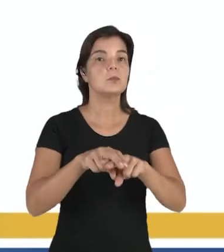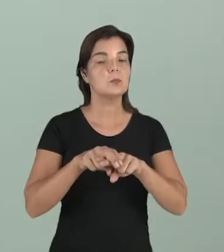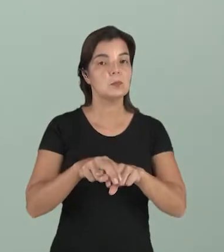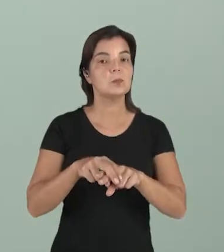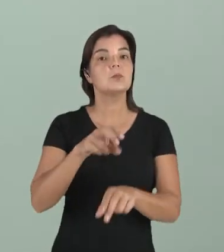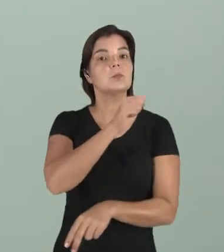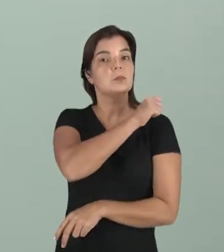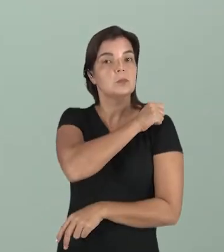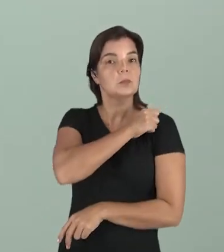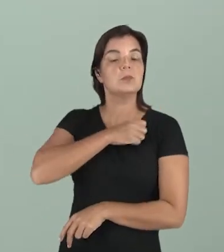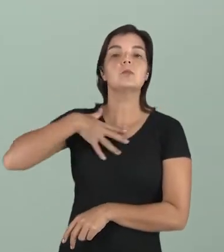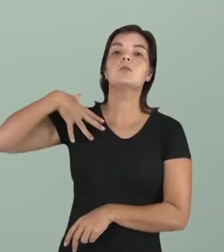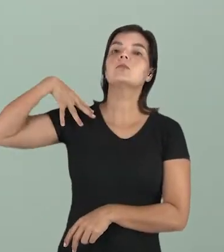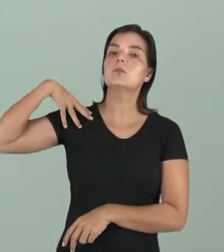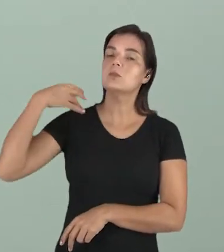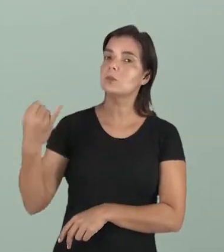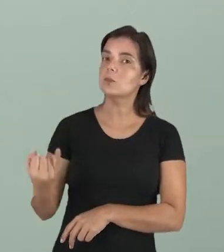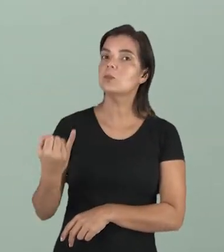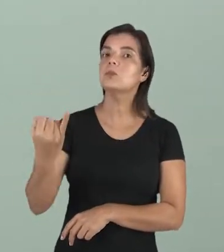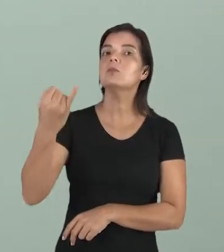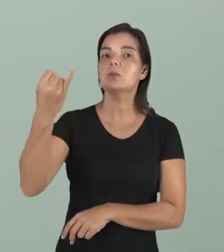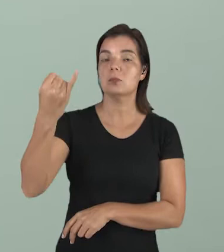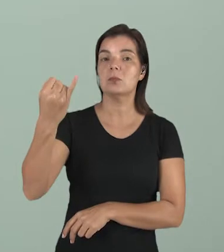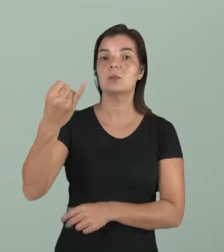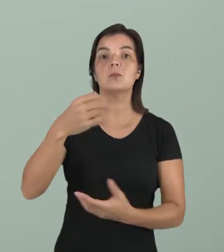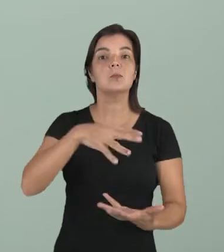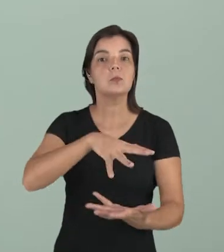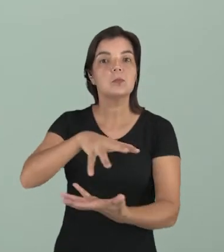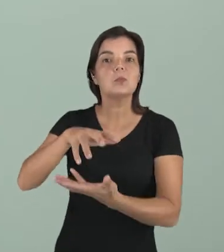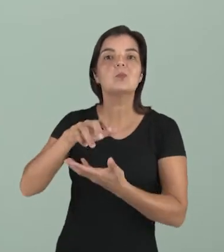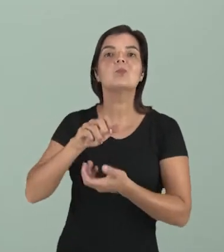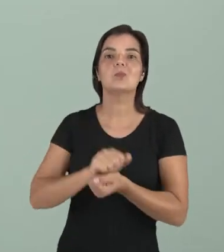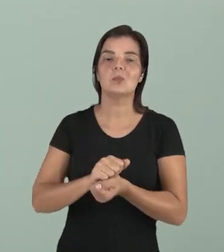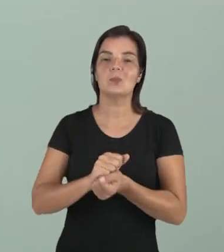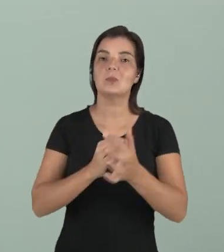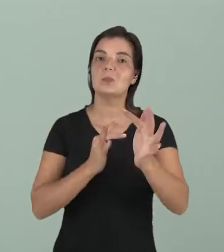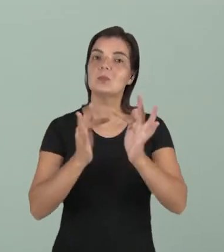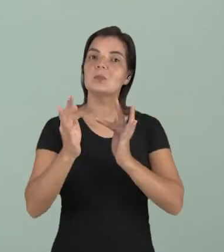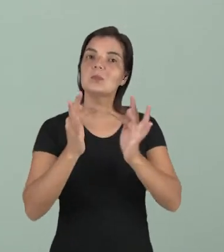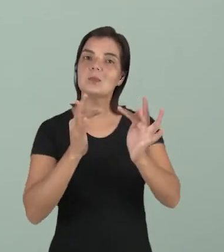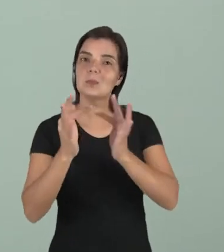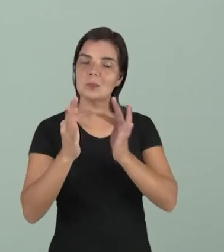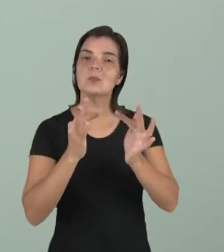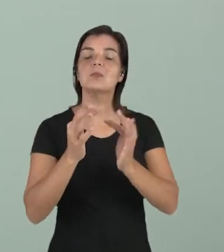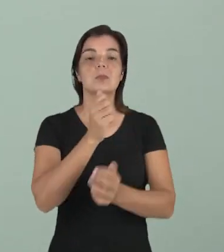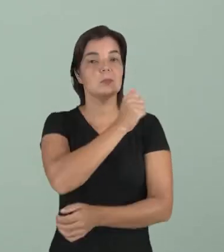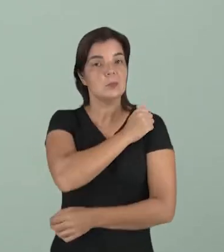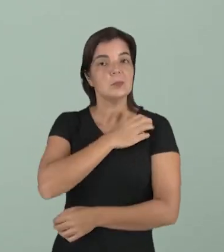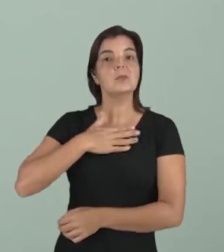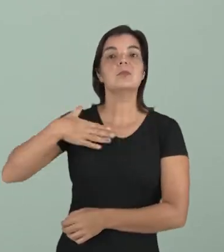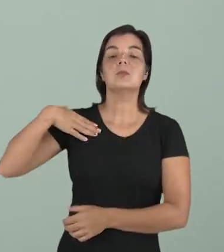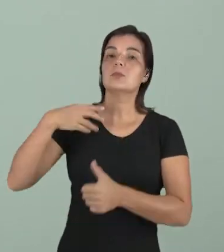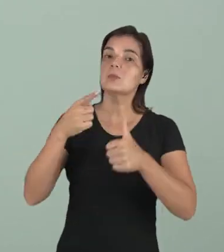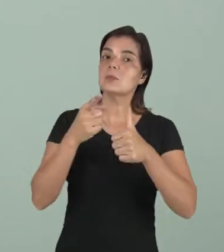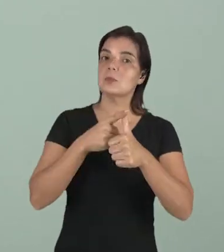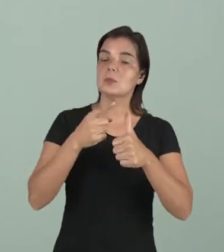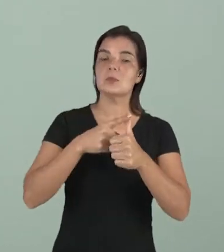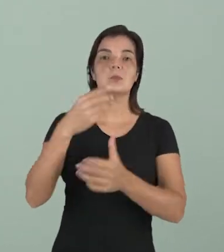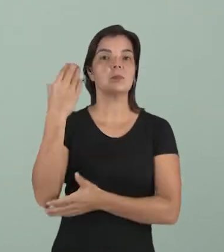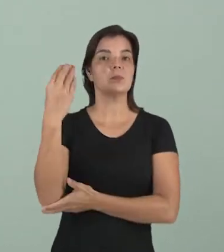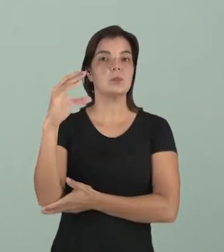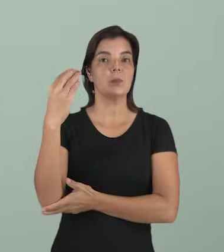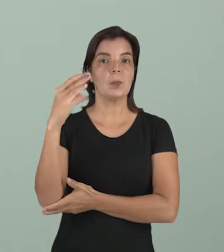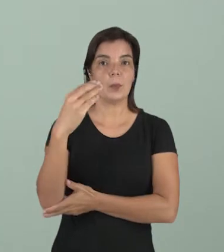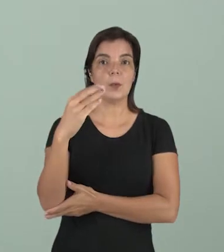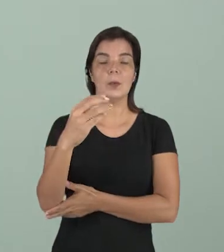isso, Aristóteles deu uma grande importância ao mundo material. A física aristotélica foi a primeira